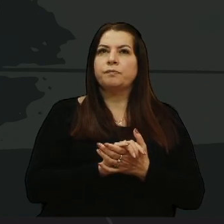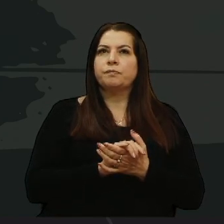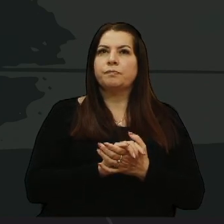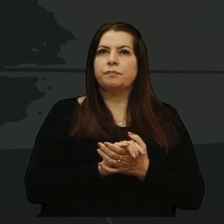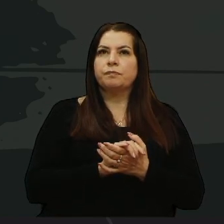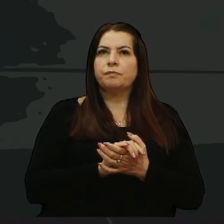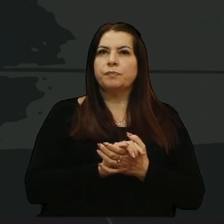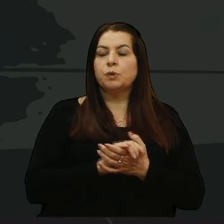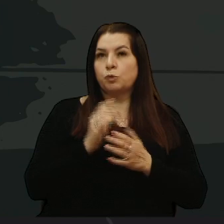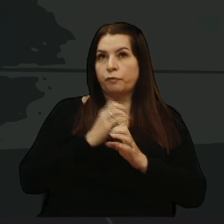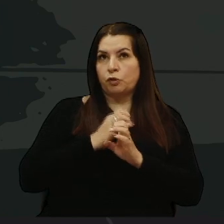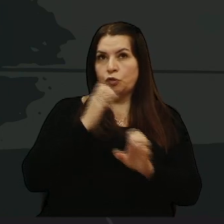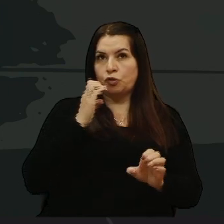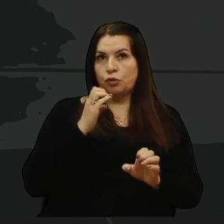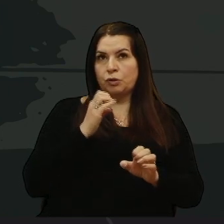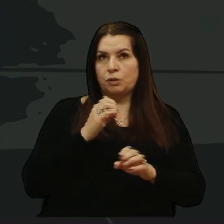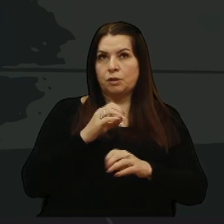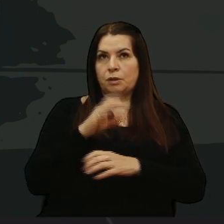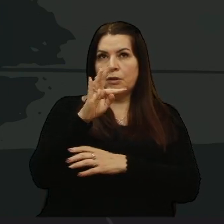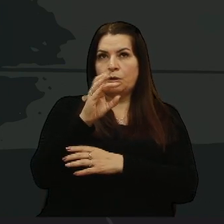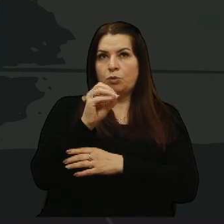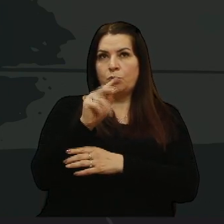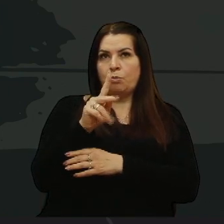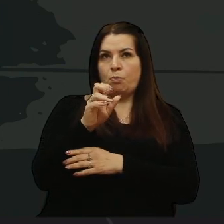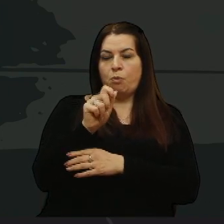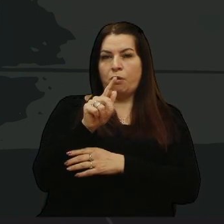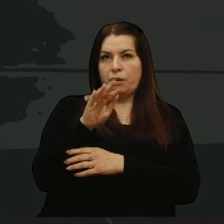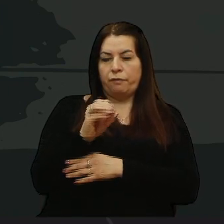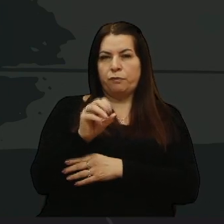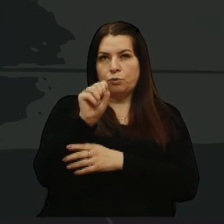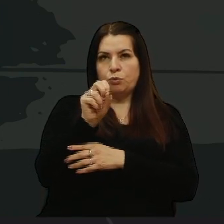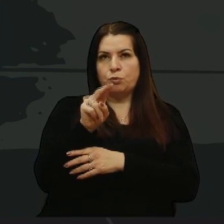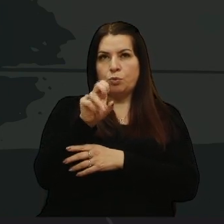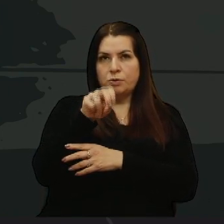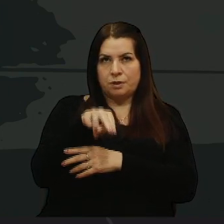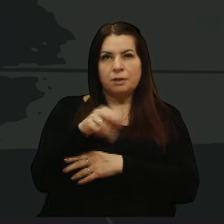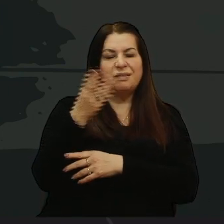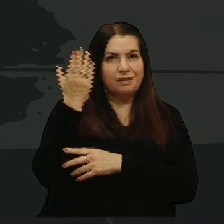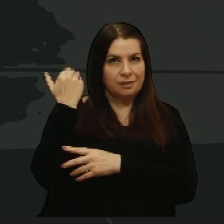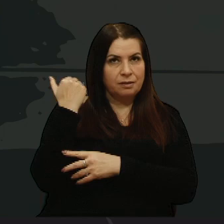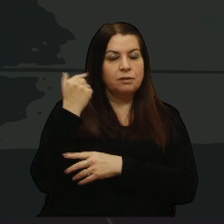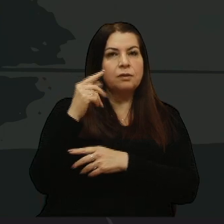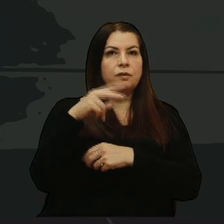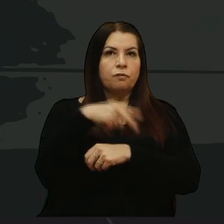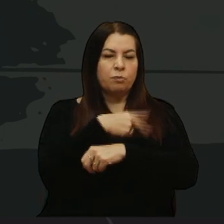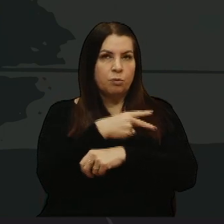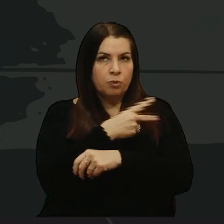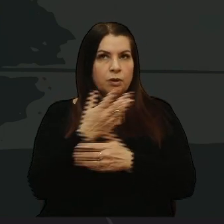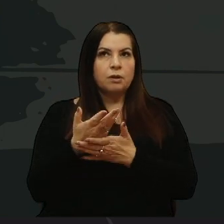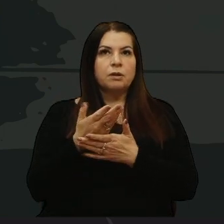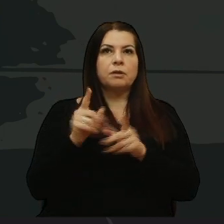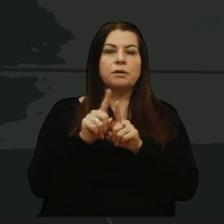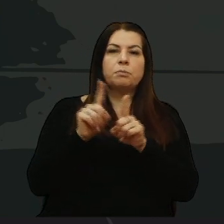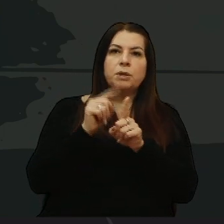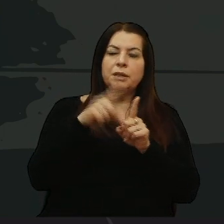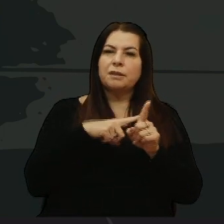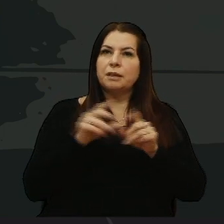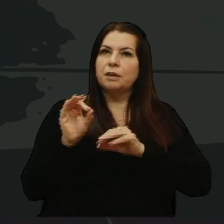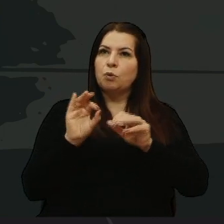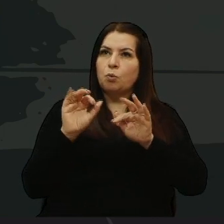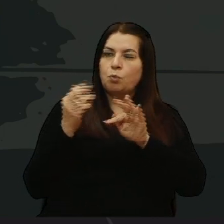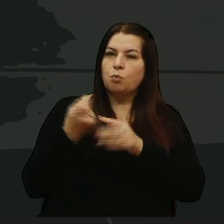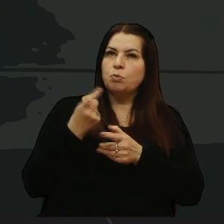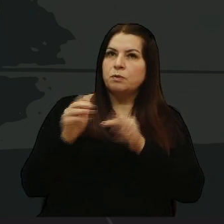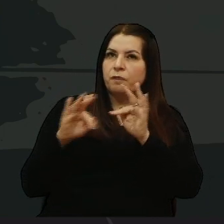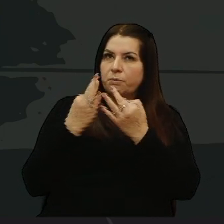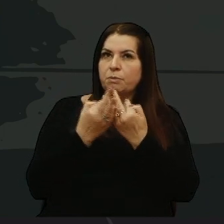foi o engenheiro e topógrafo Suzin, do qual, na época, eu fui procurado, e devido a ter alguns